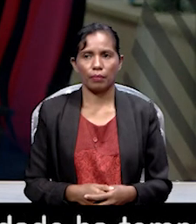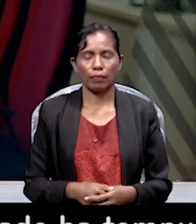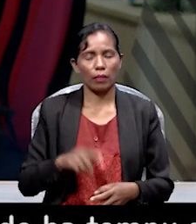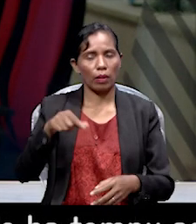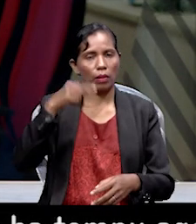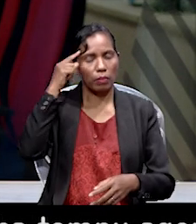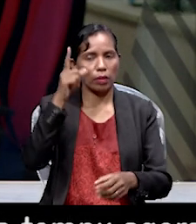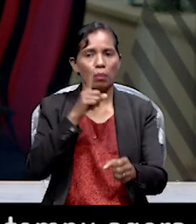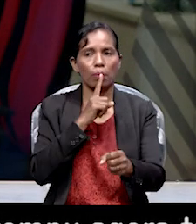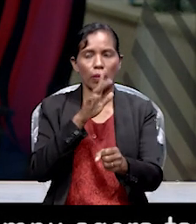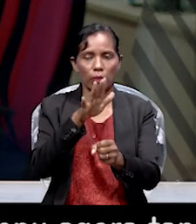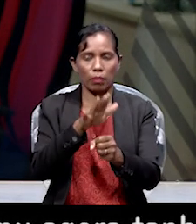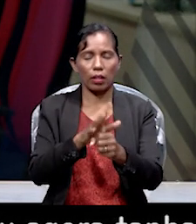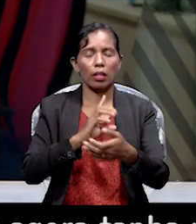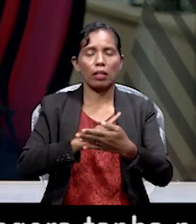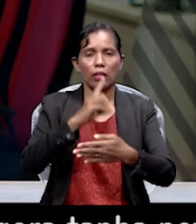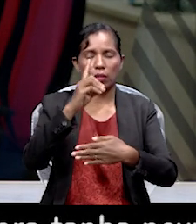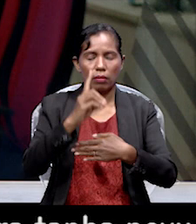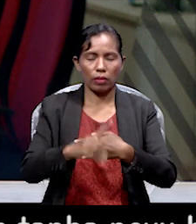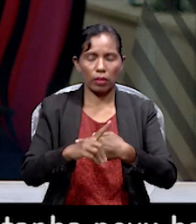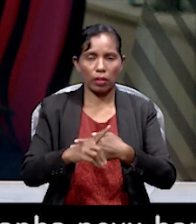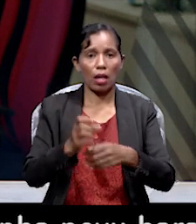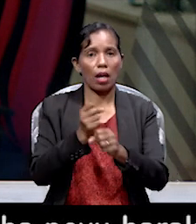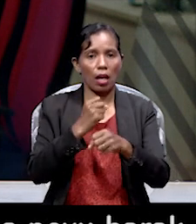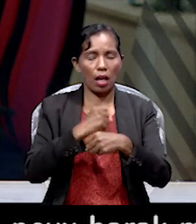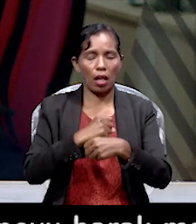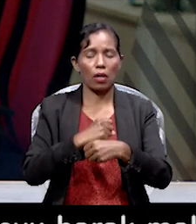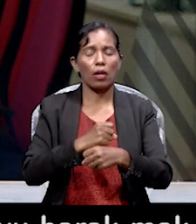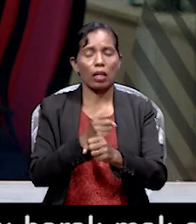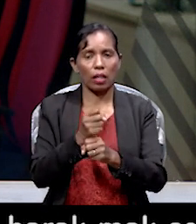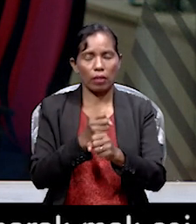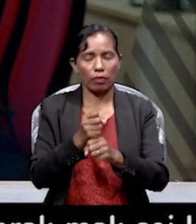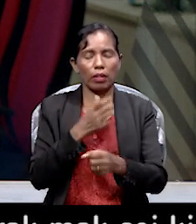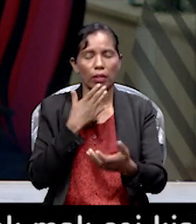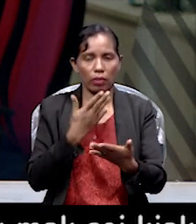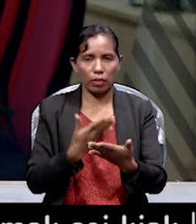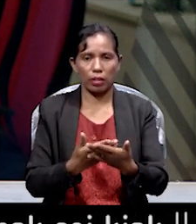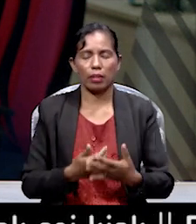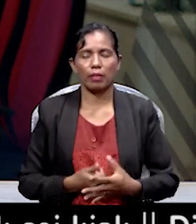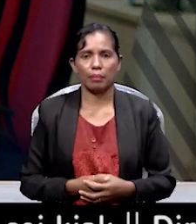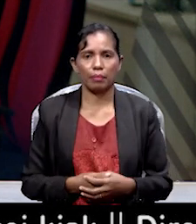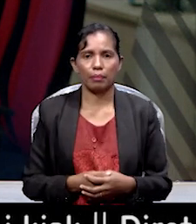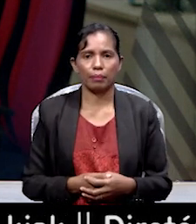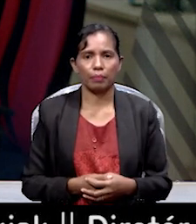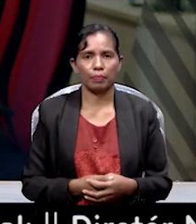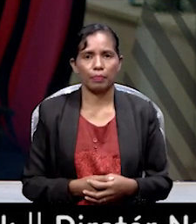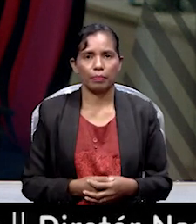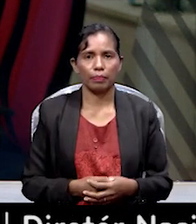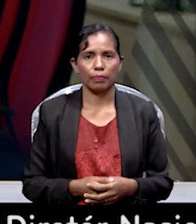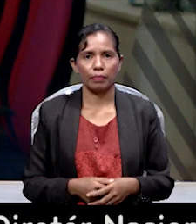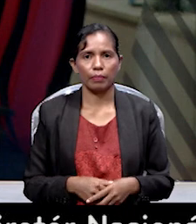Governo promete a desenvolver produção de café com qualidade no sítio turístico.